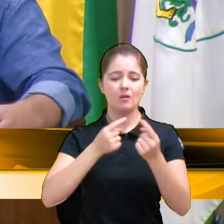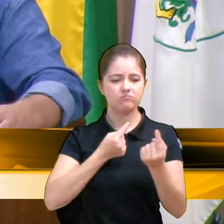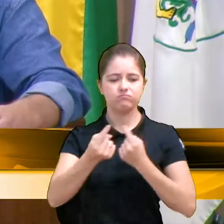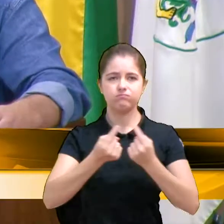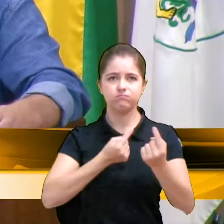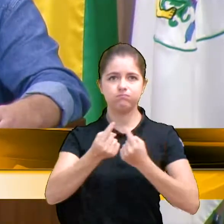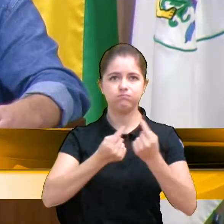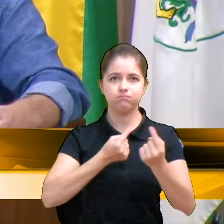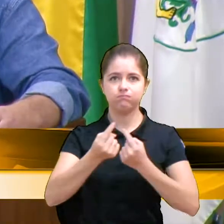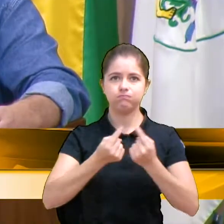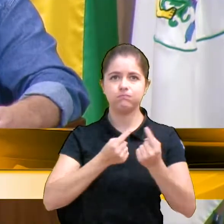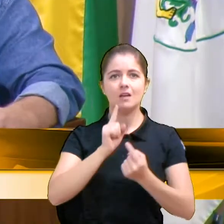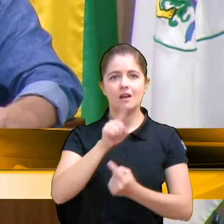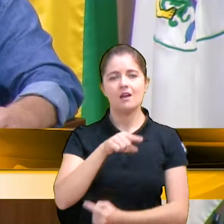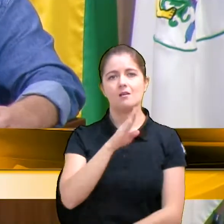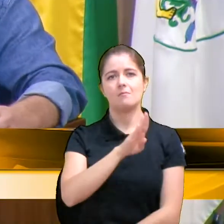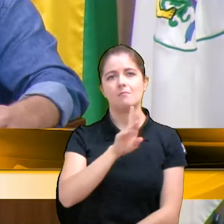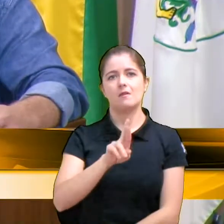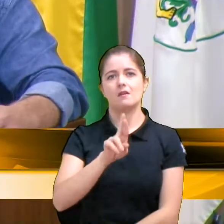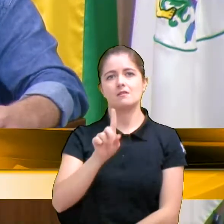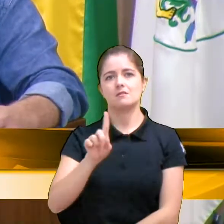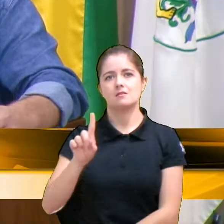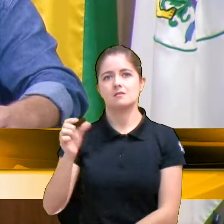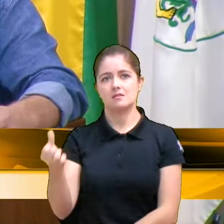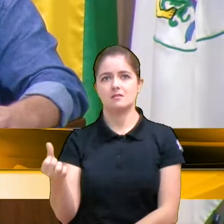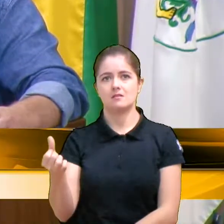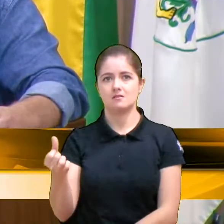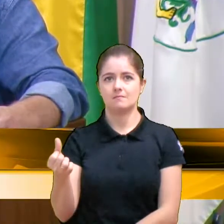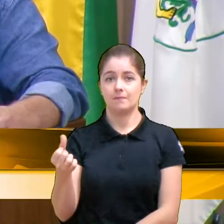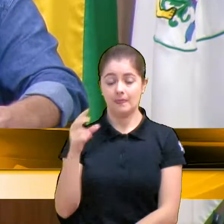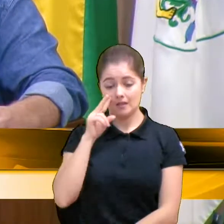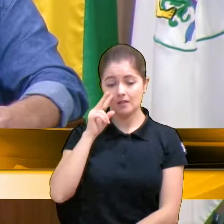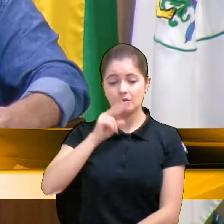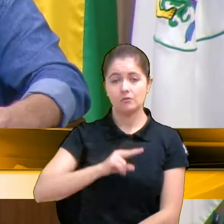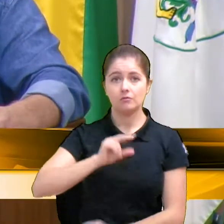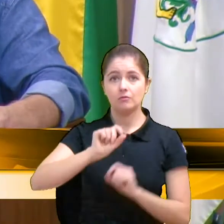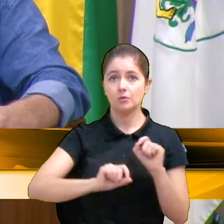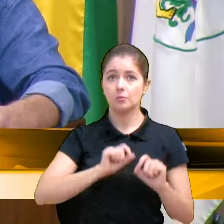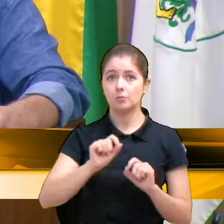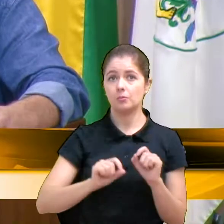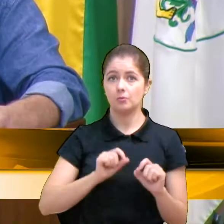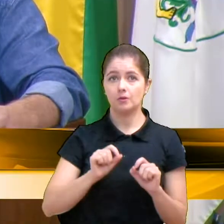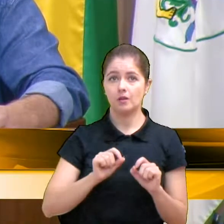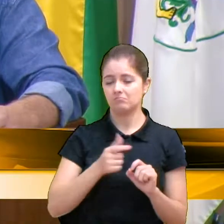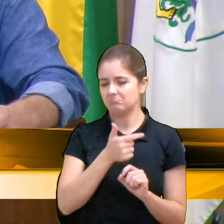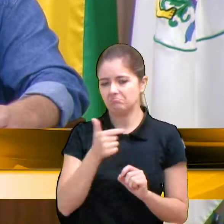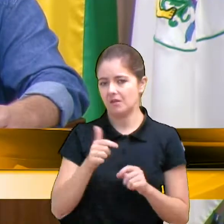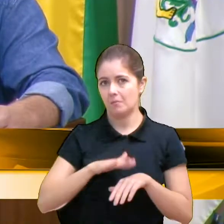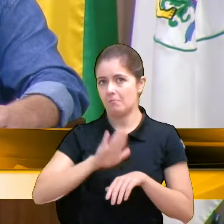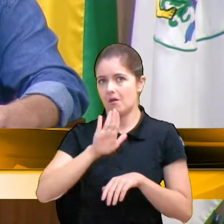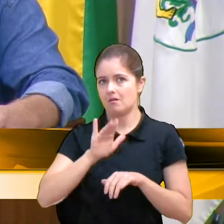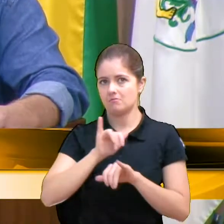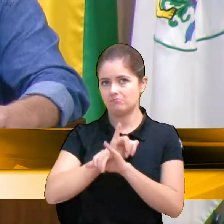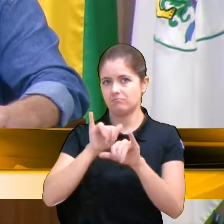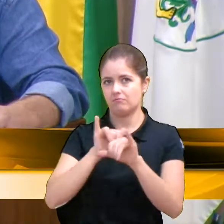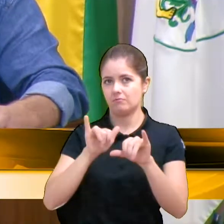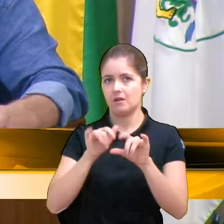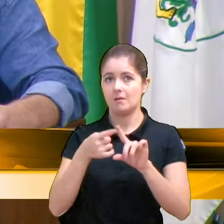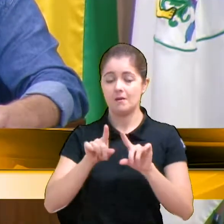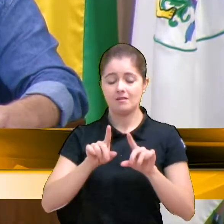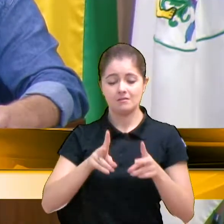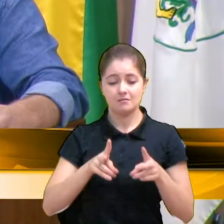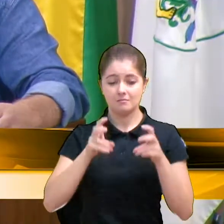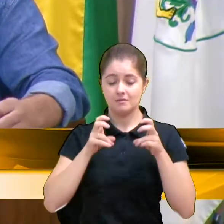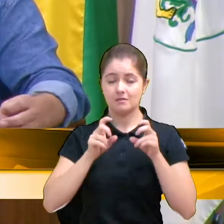no perímetro urbano. E pelo que consta aqui, eu não tenho maiores informações, mas pelo